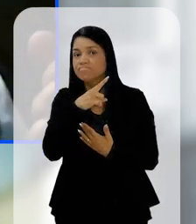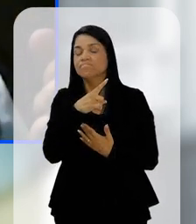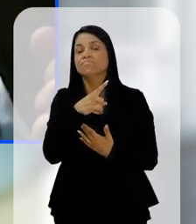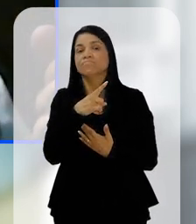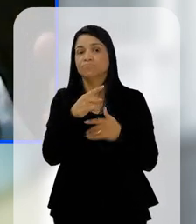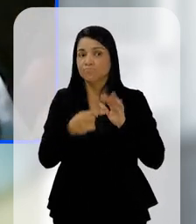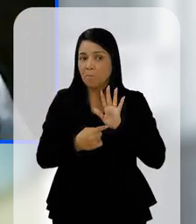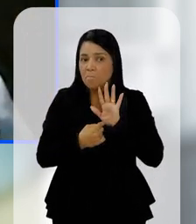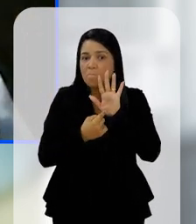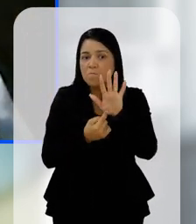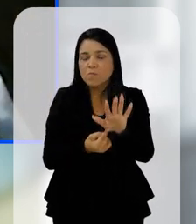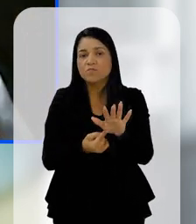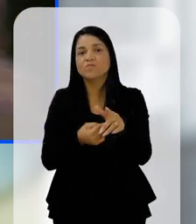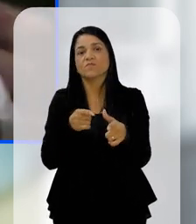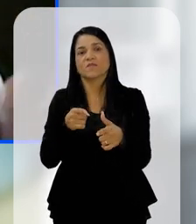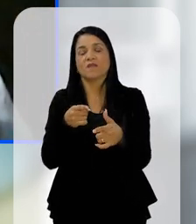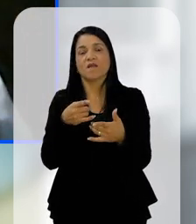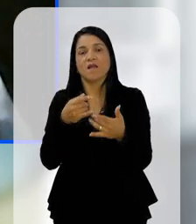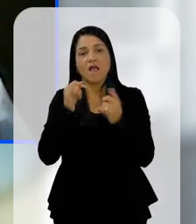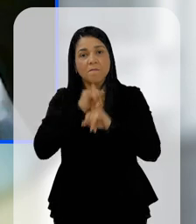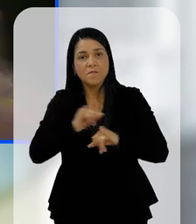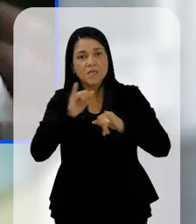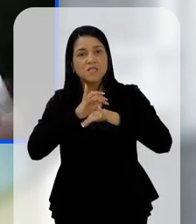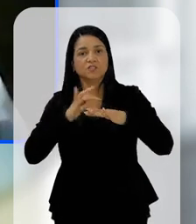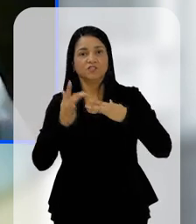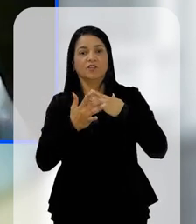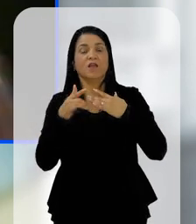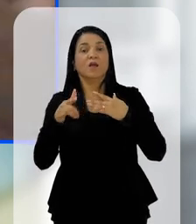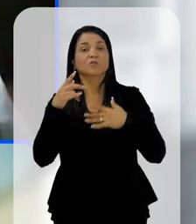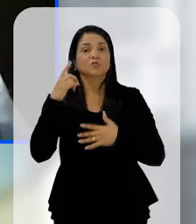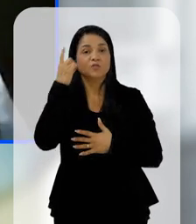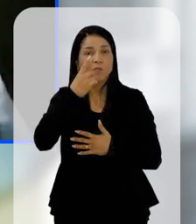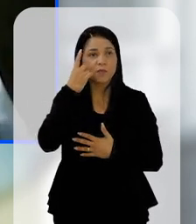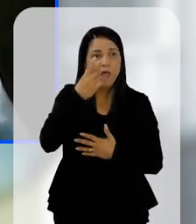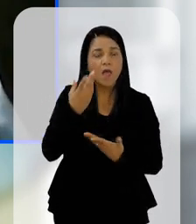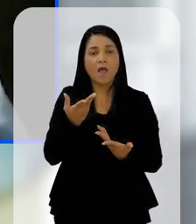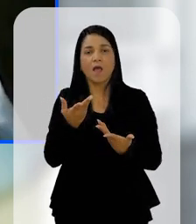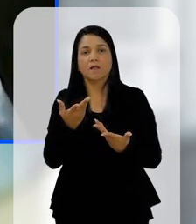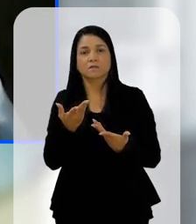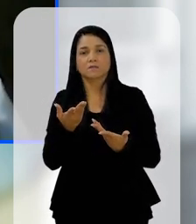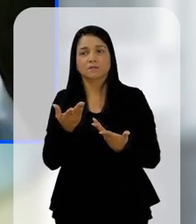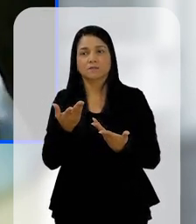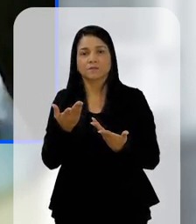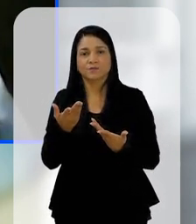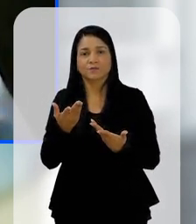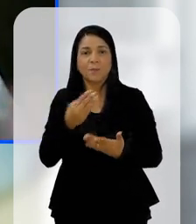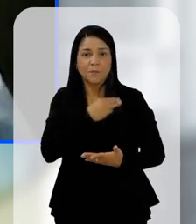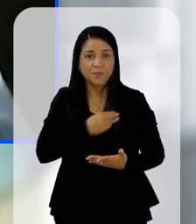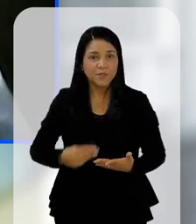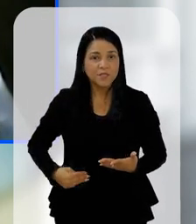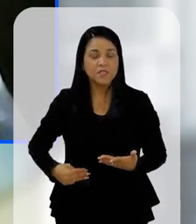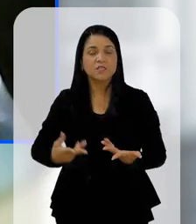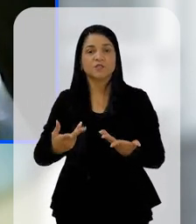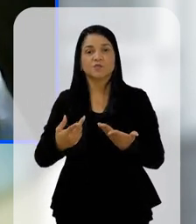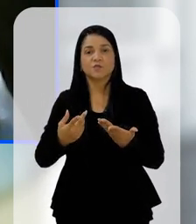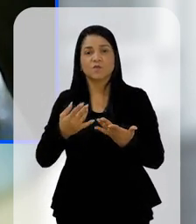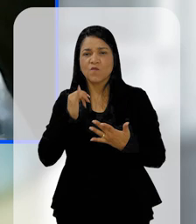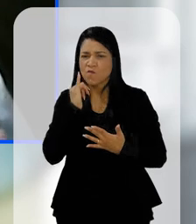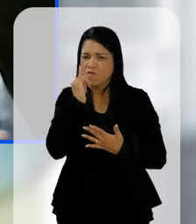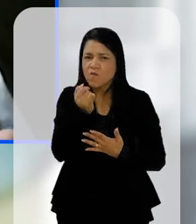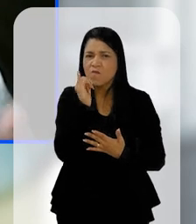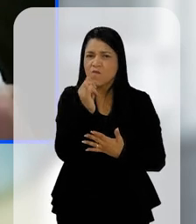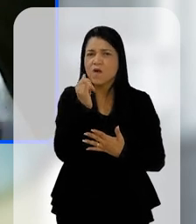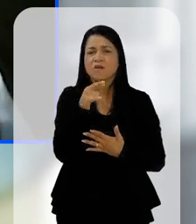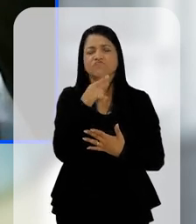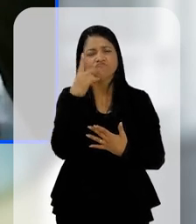convencer, né, a mídia, os deputados, sobretudo os ministros, que isso ia ser bom para a gente. A